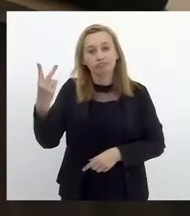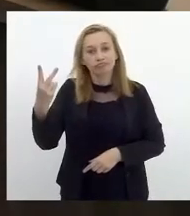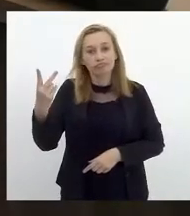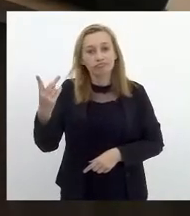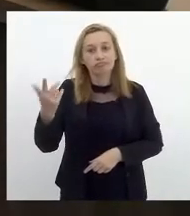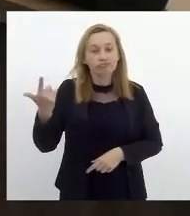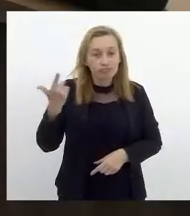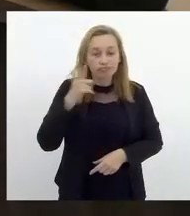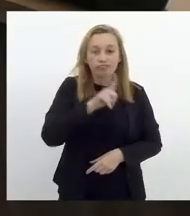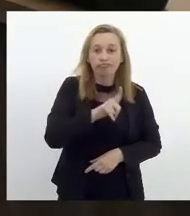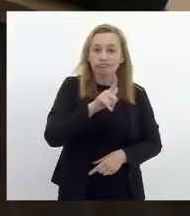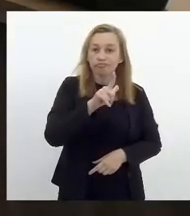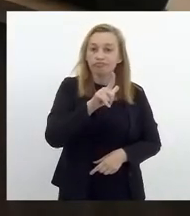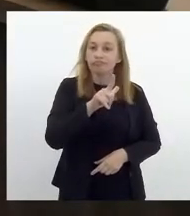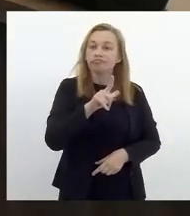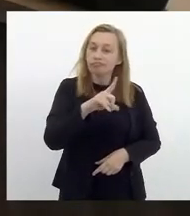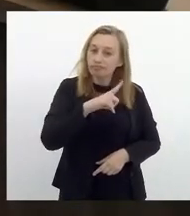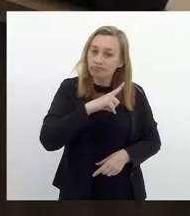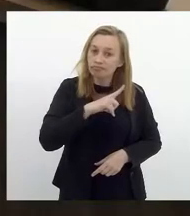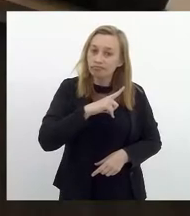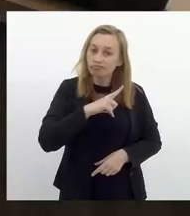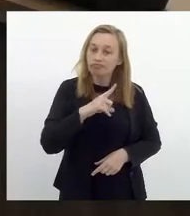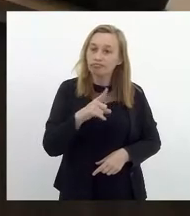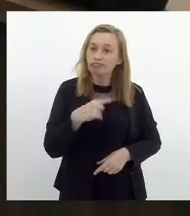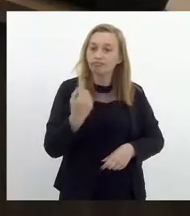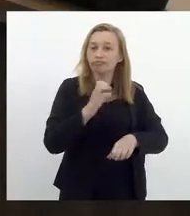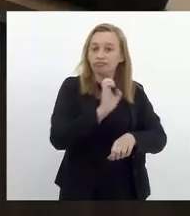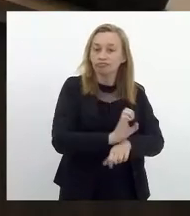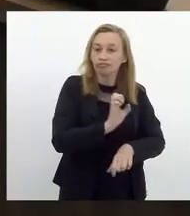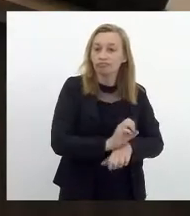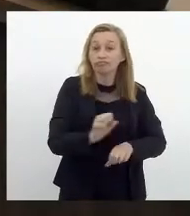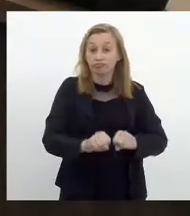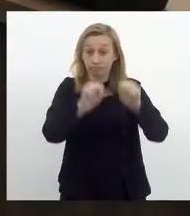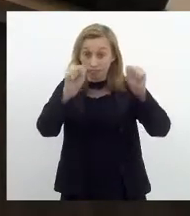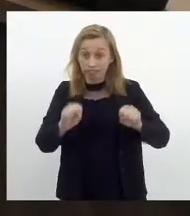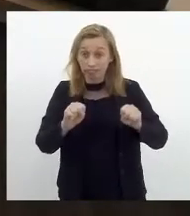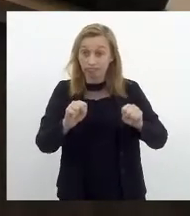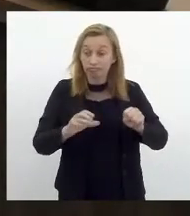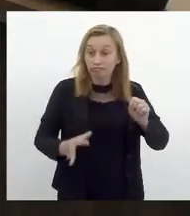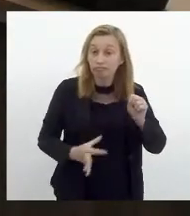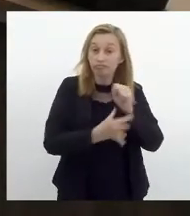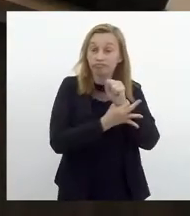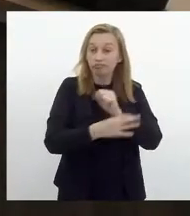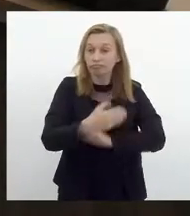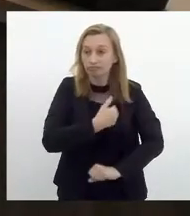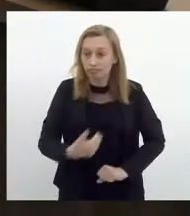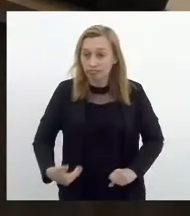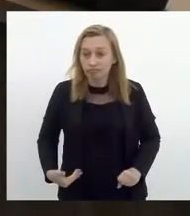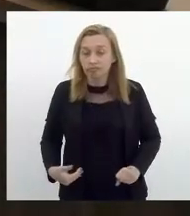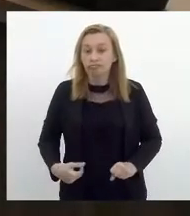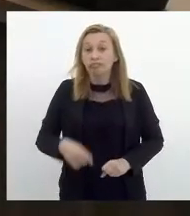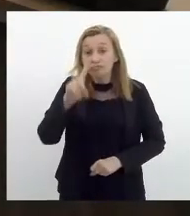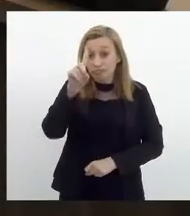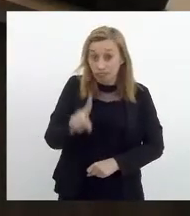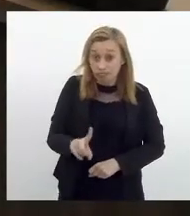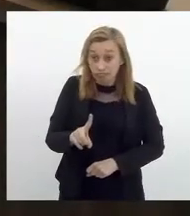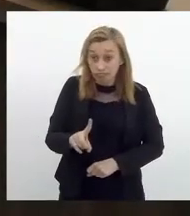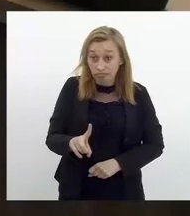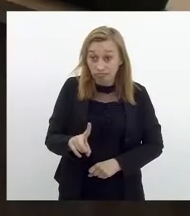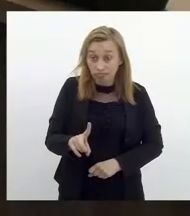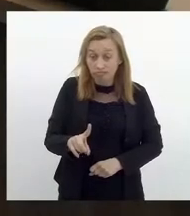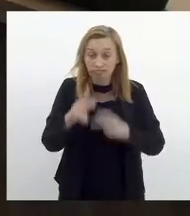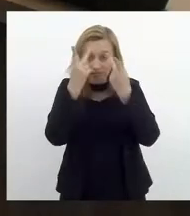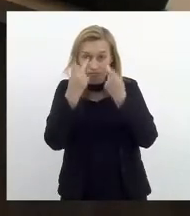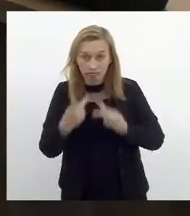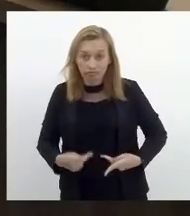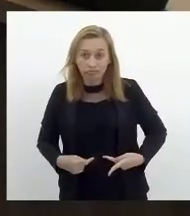gente consiga ter no nosso Estado um sistema onde segurança pública, direitos